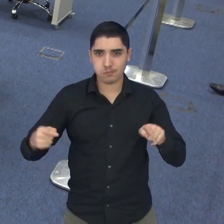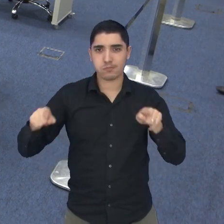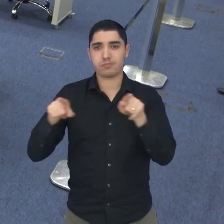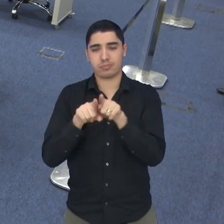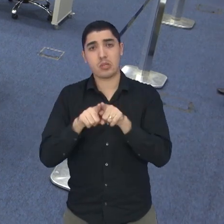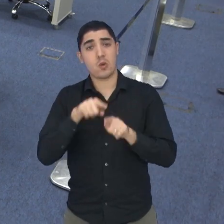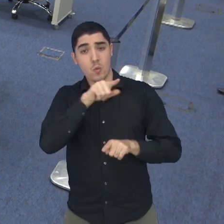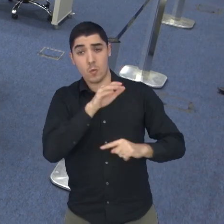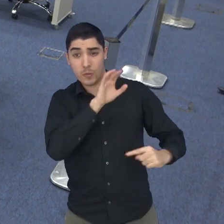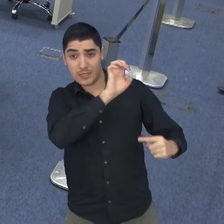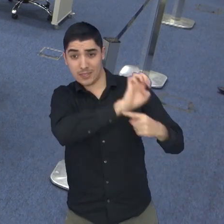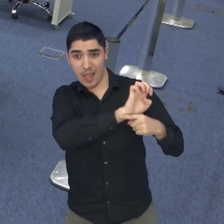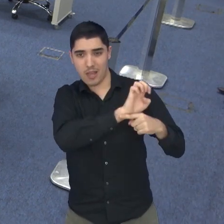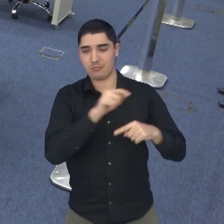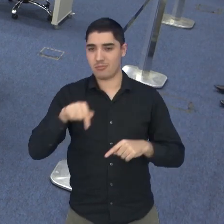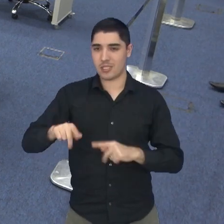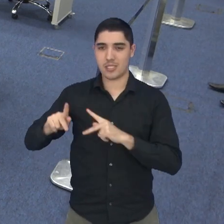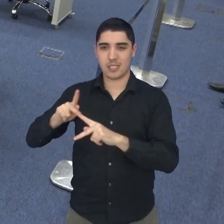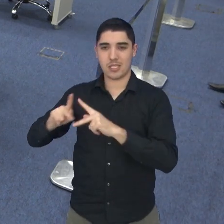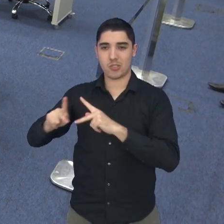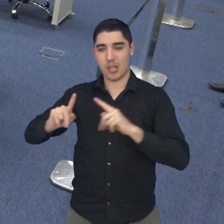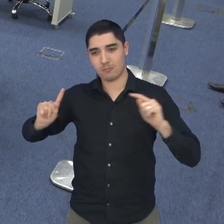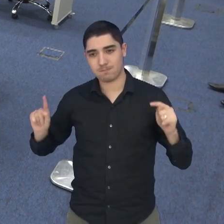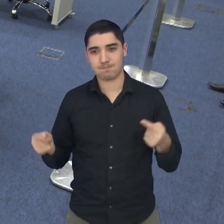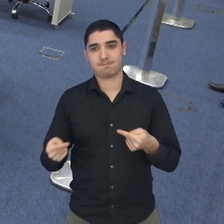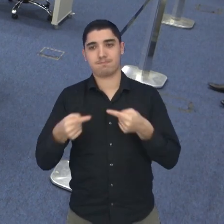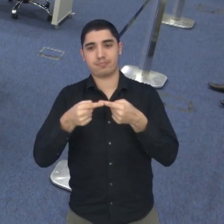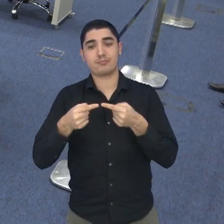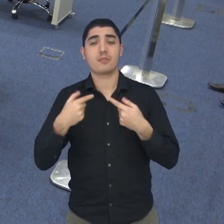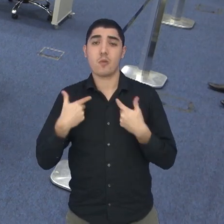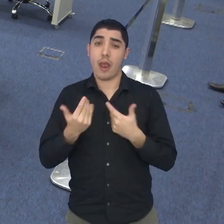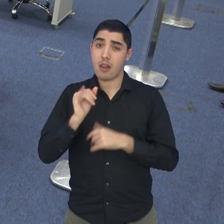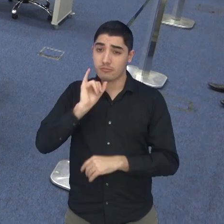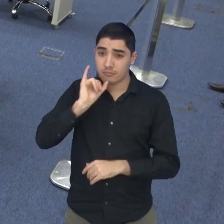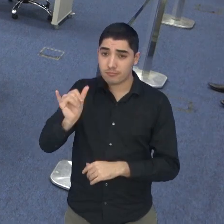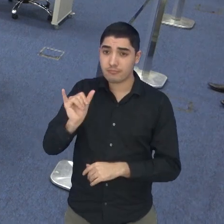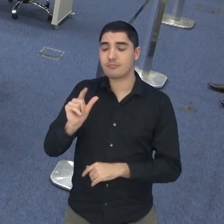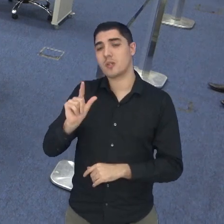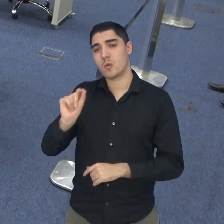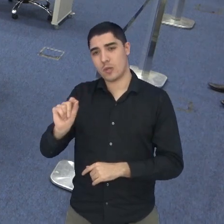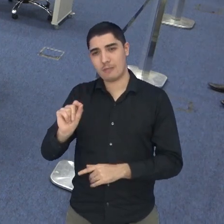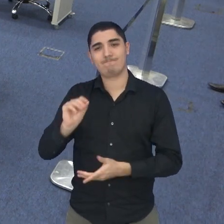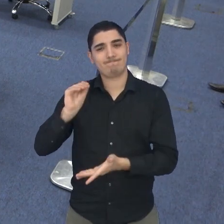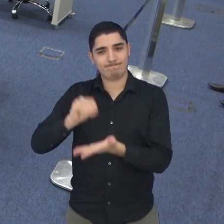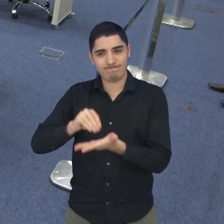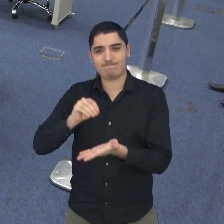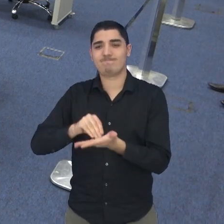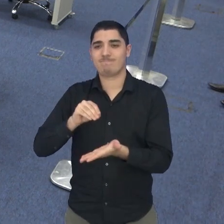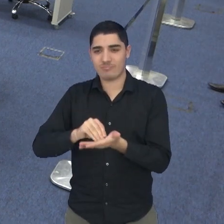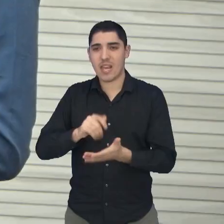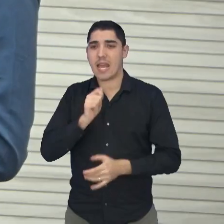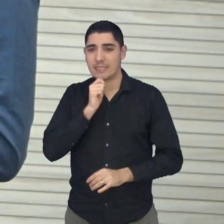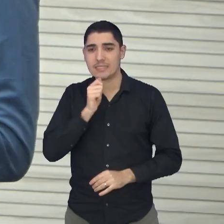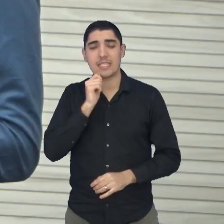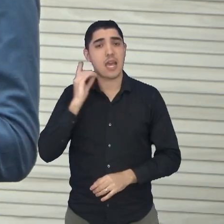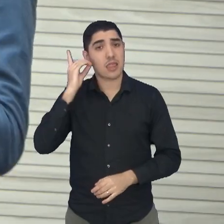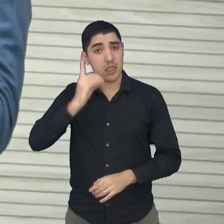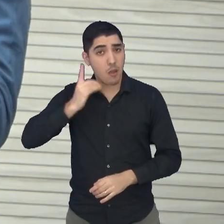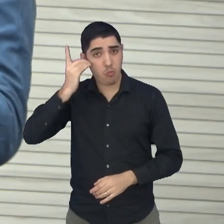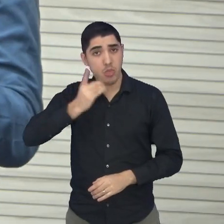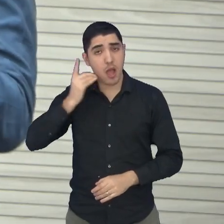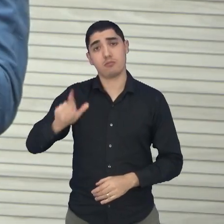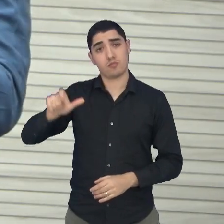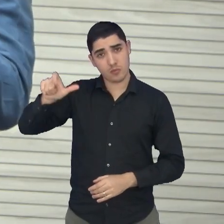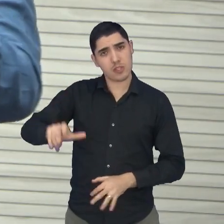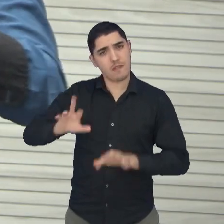a nossa cidade. Quero até, doutor, dizer para o senhor que está faltando realmente um deputado que de fato vai